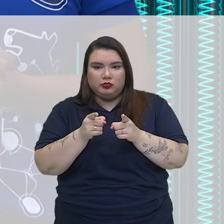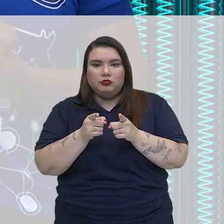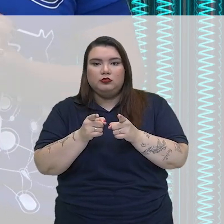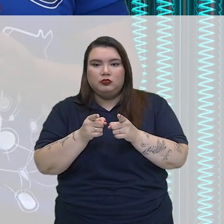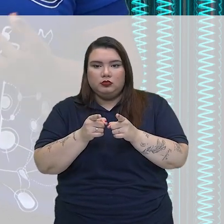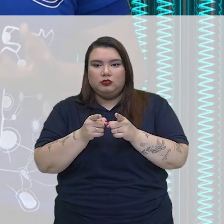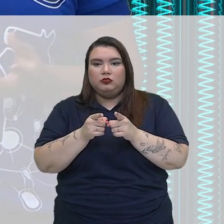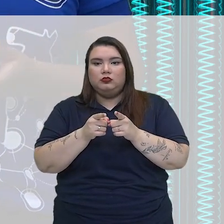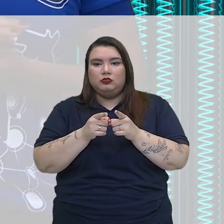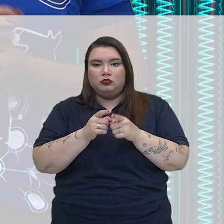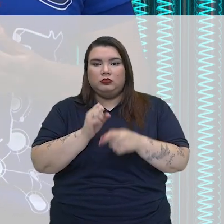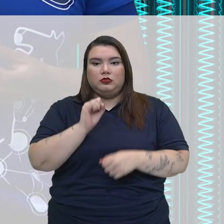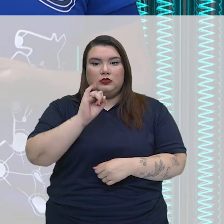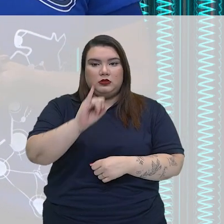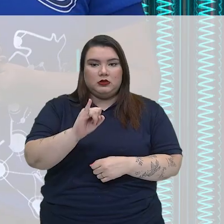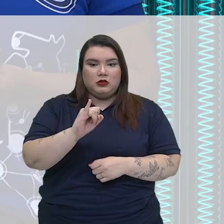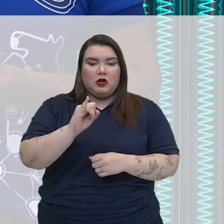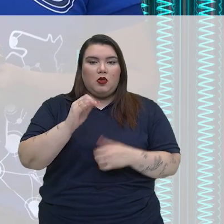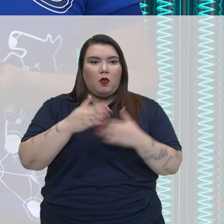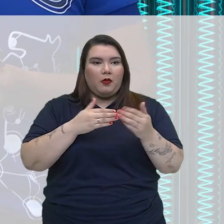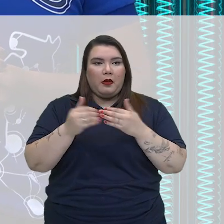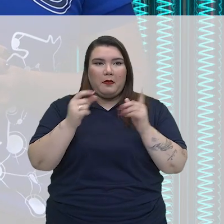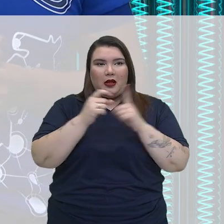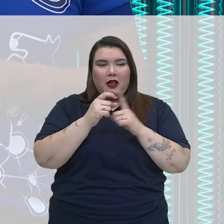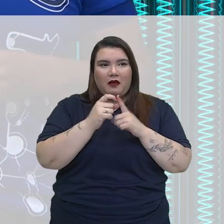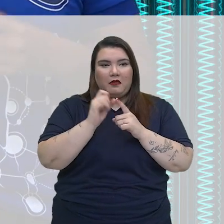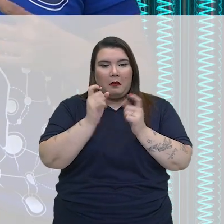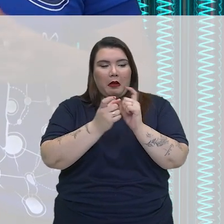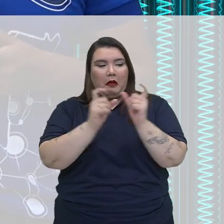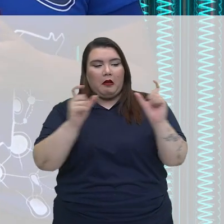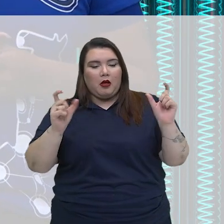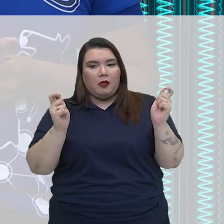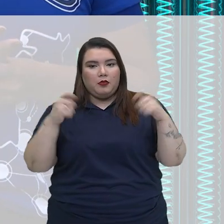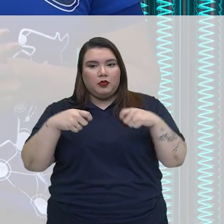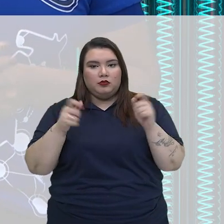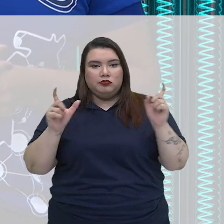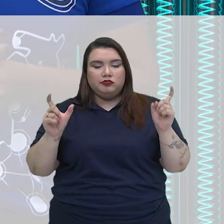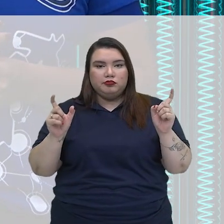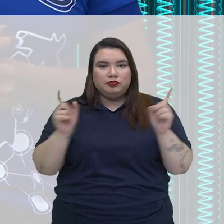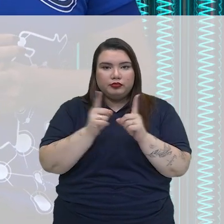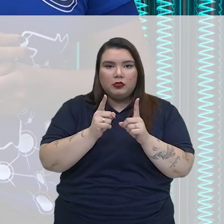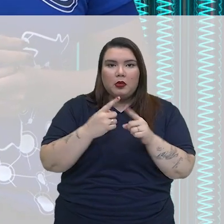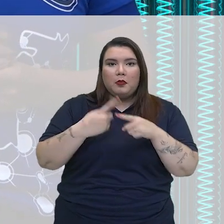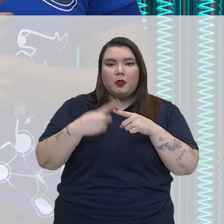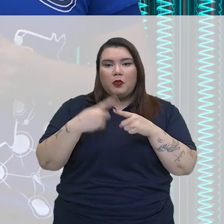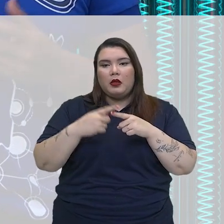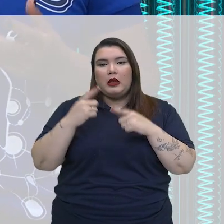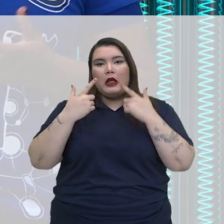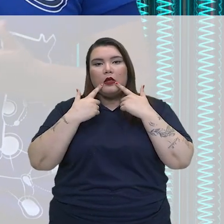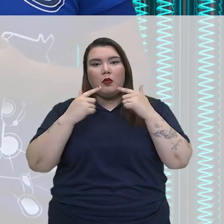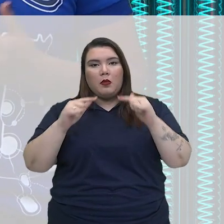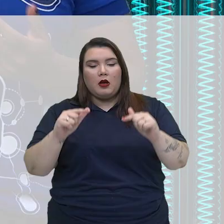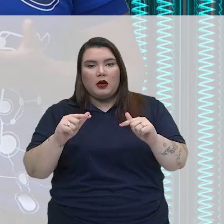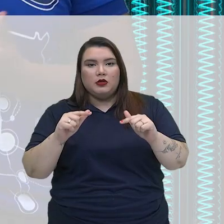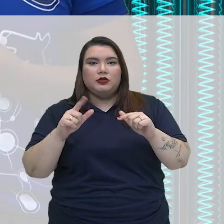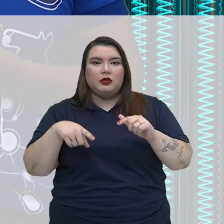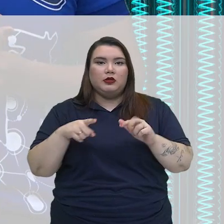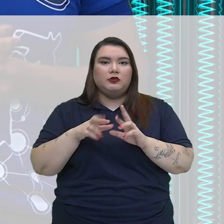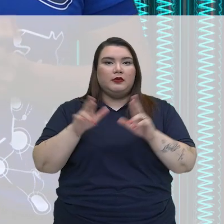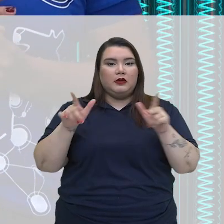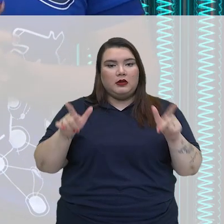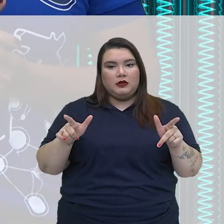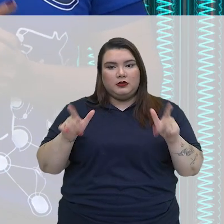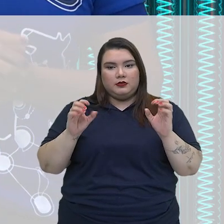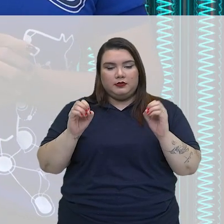eles puderem, eles abreviam, eles encurtam, certo? Então, é mais por conta da linguagem mesmo, que é dinâmica, vai mudando,